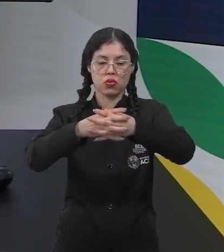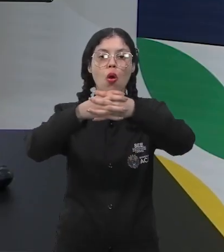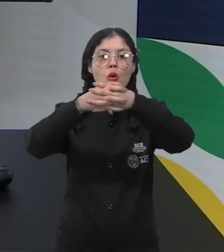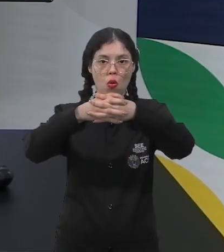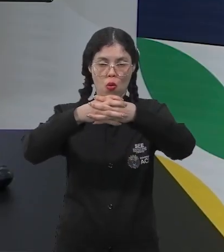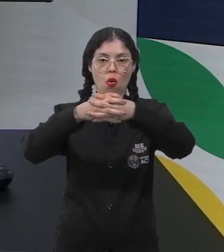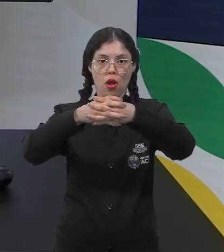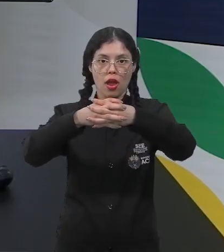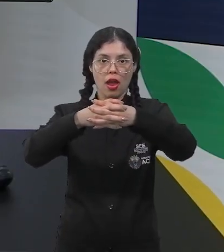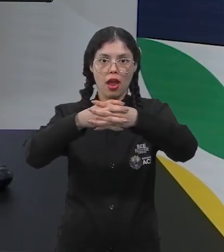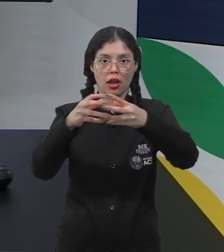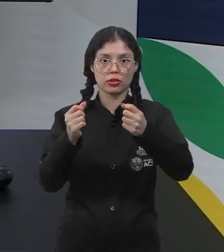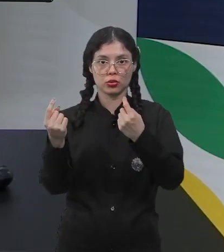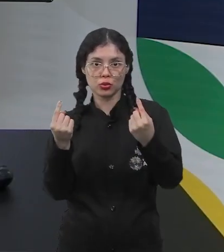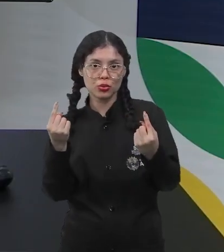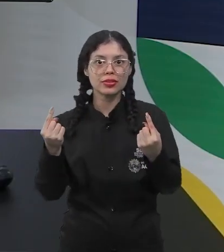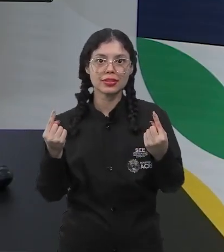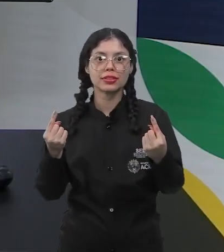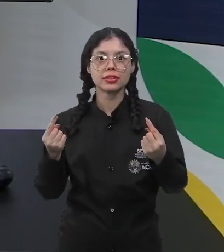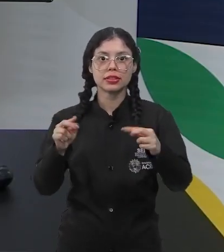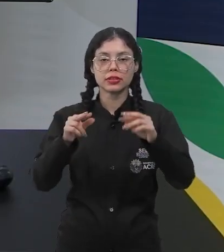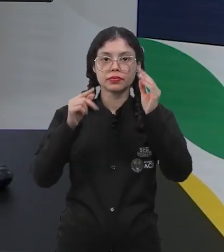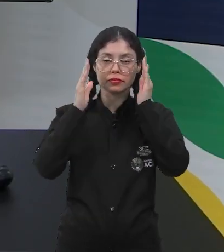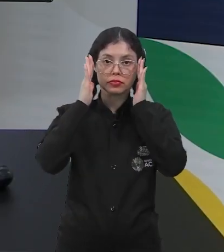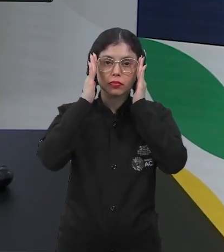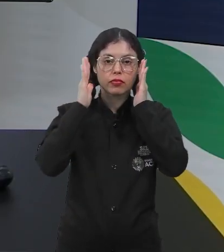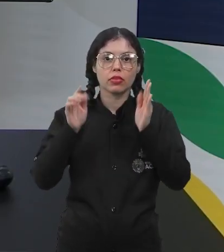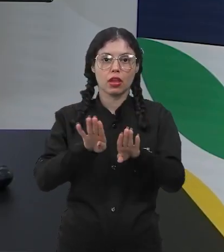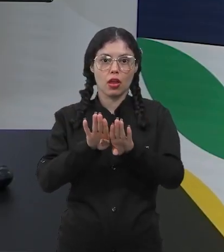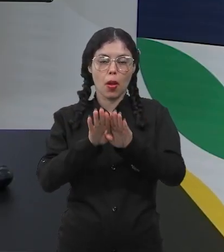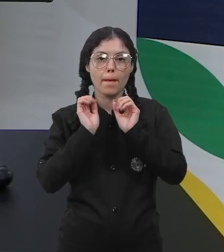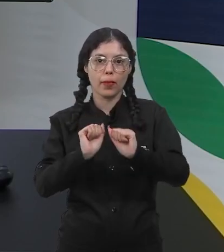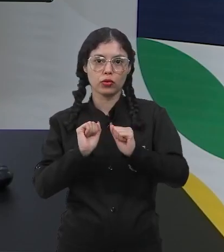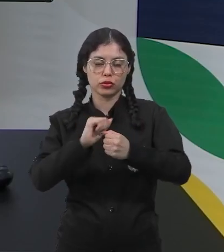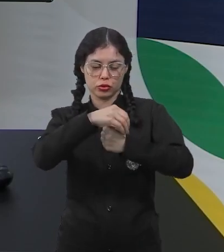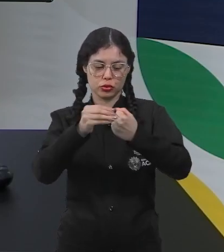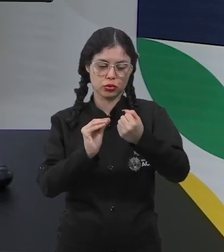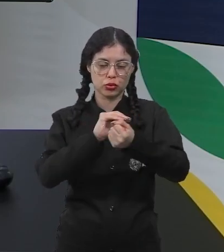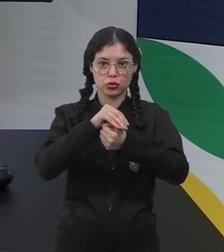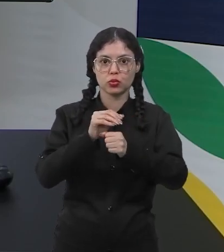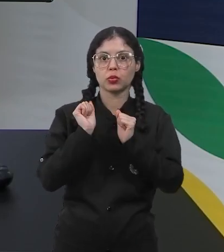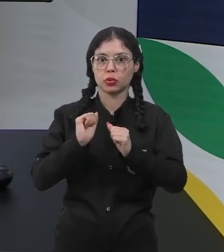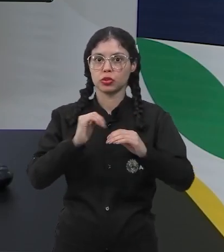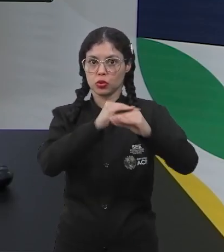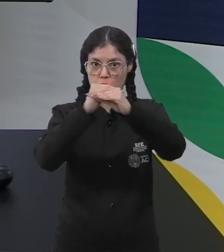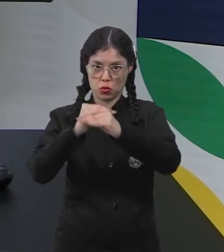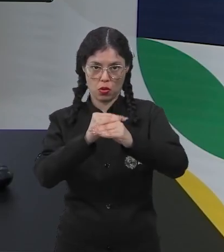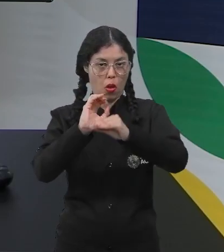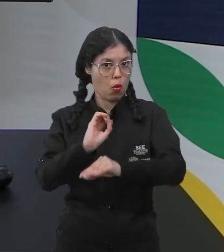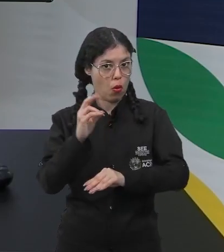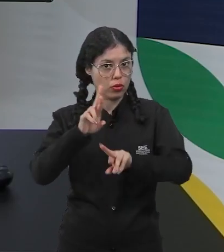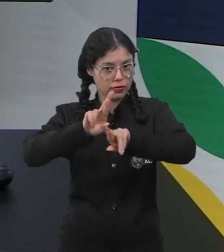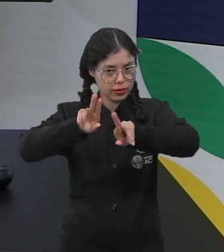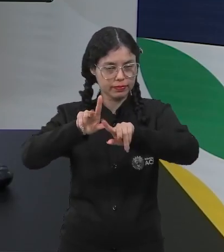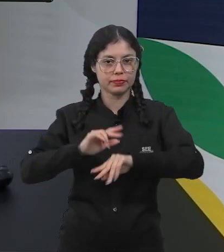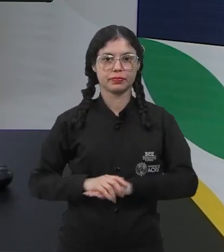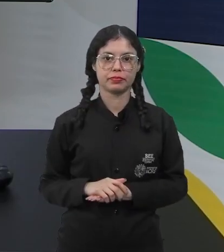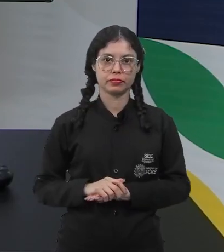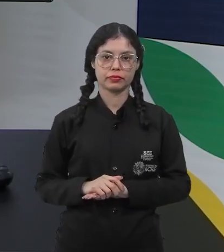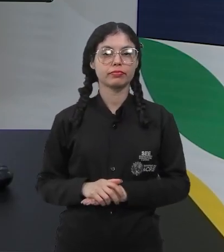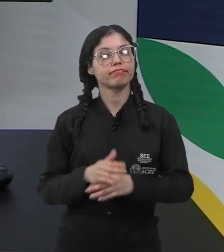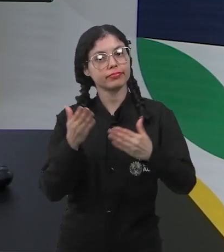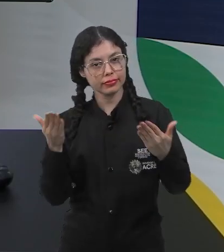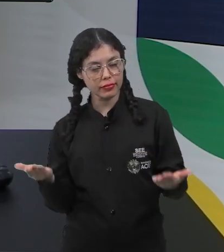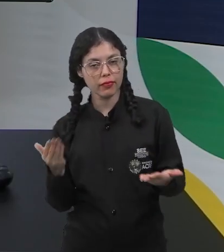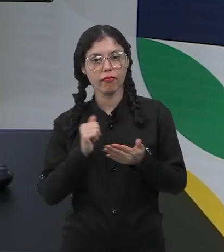acontecer entre moléculas. Tá? Essas moléculas, elas podem ser moléculas iguais ou diferentes.